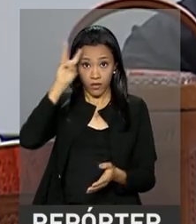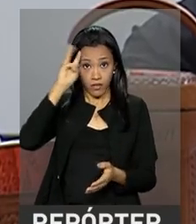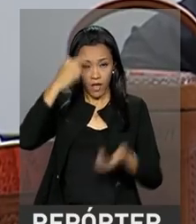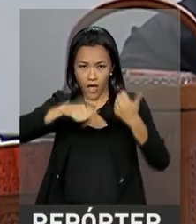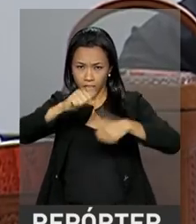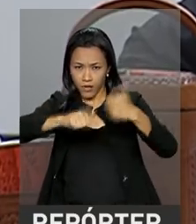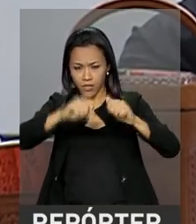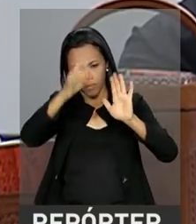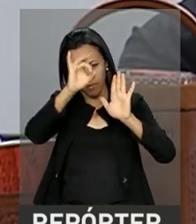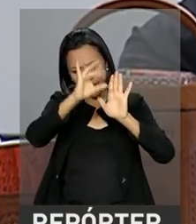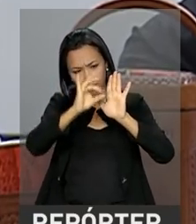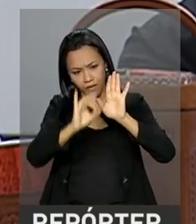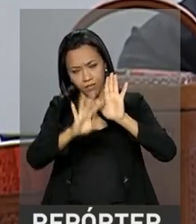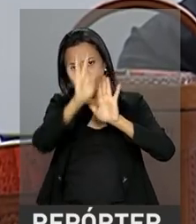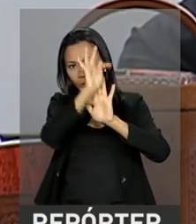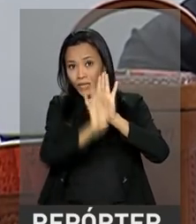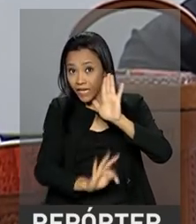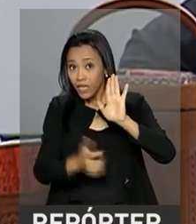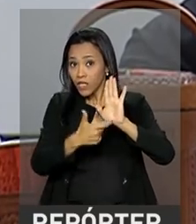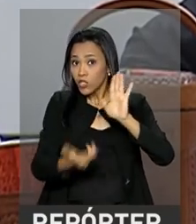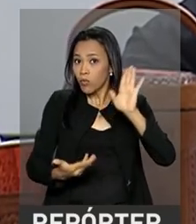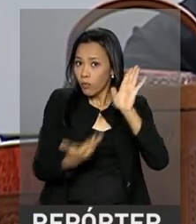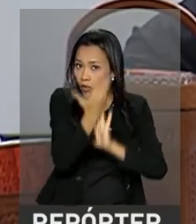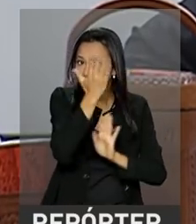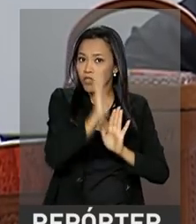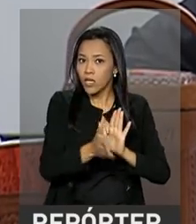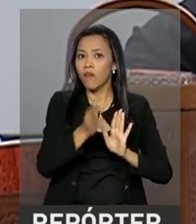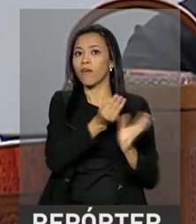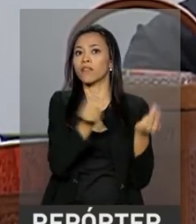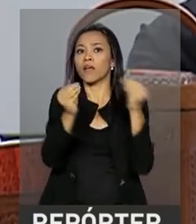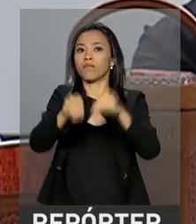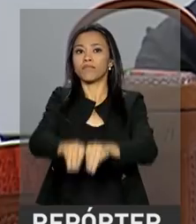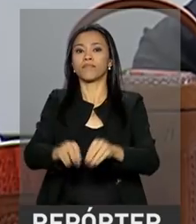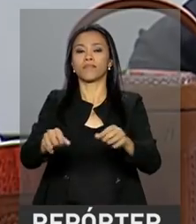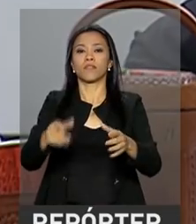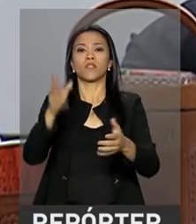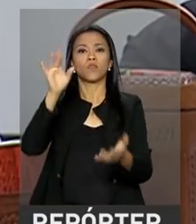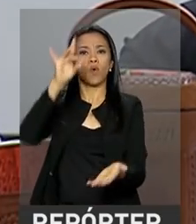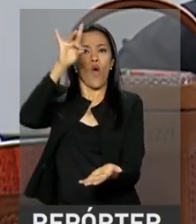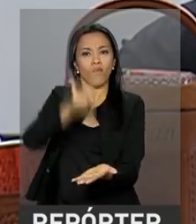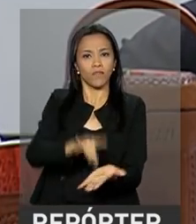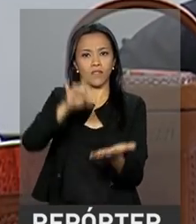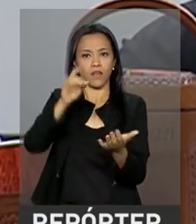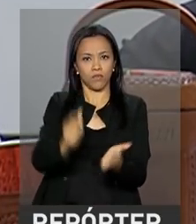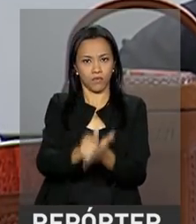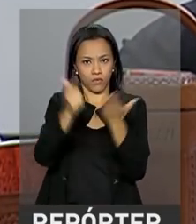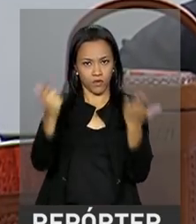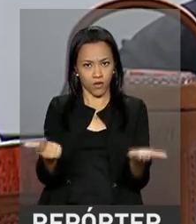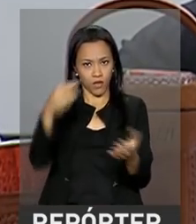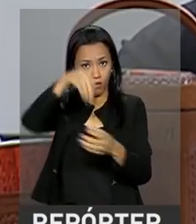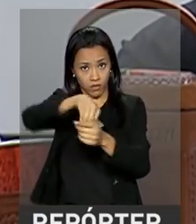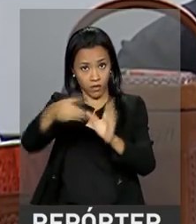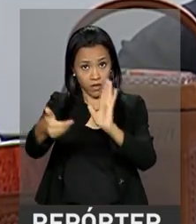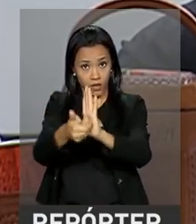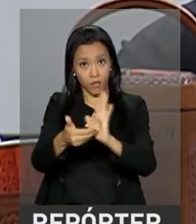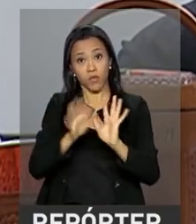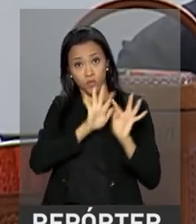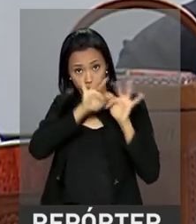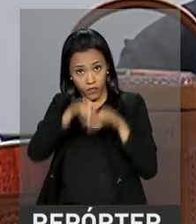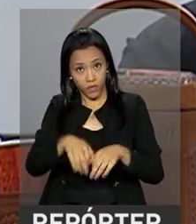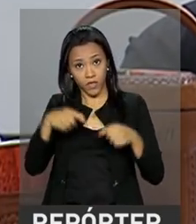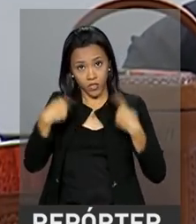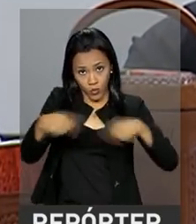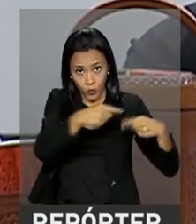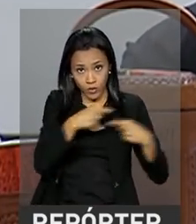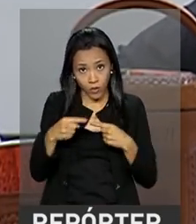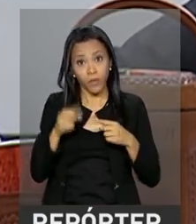terça-feira. O texto aprovado pela comissão deve ser publicado no Diário Oficial da Câmara logo após o encerramento dos trabalhos de hoje. A